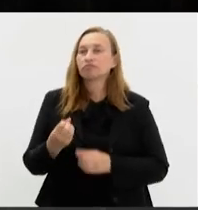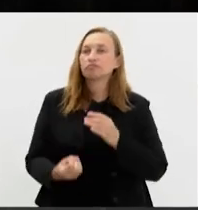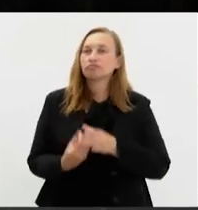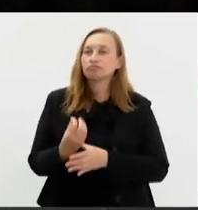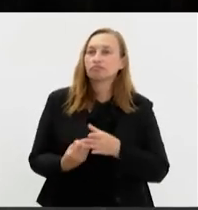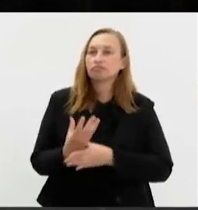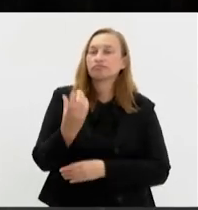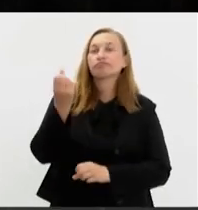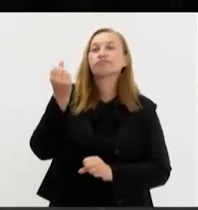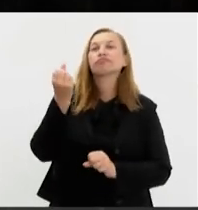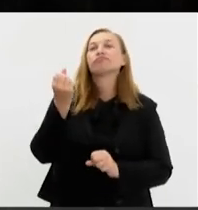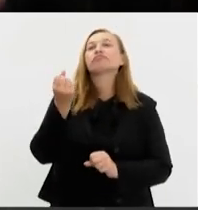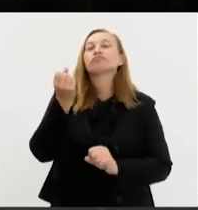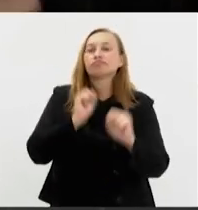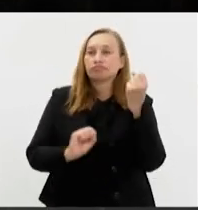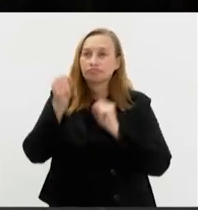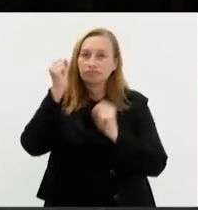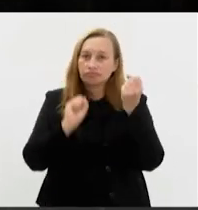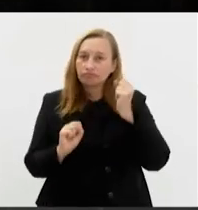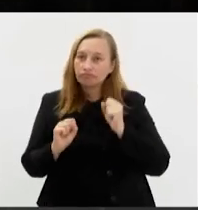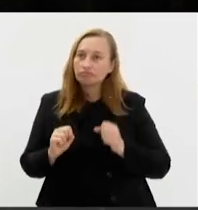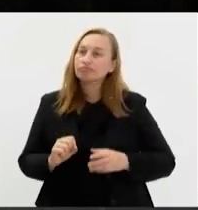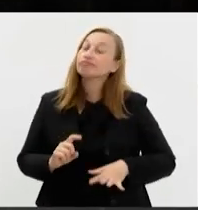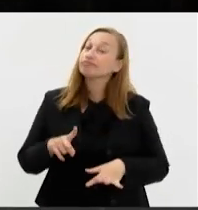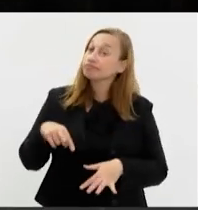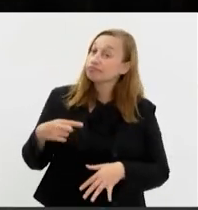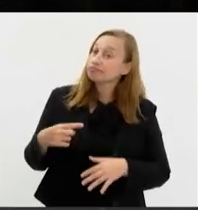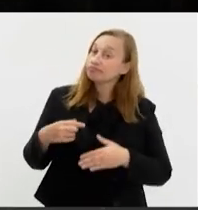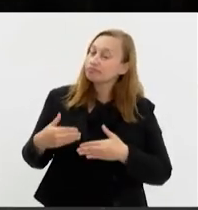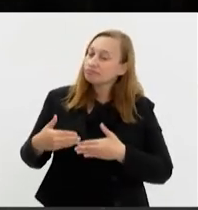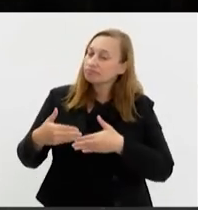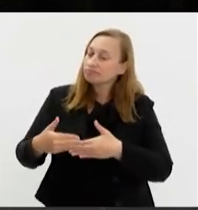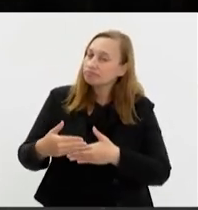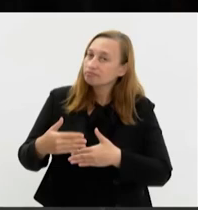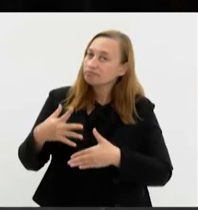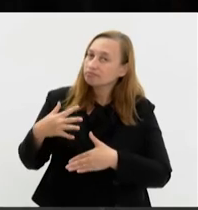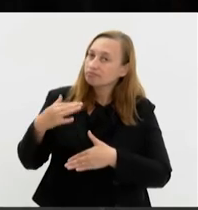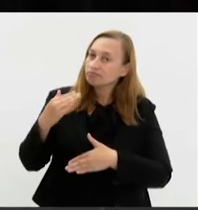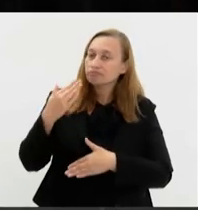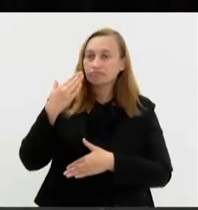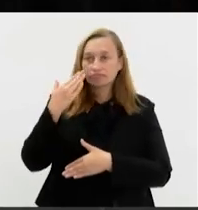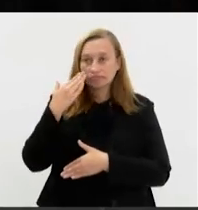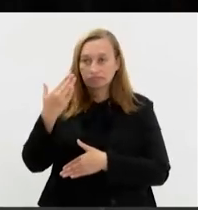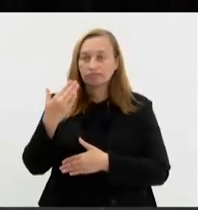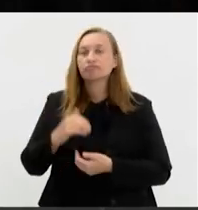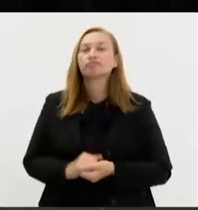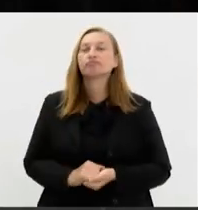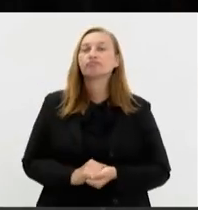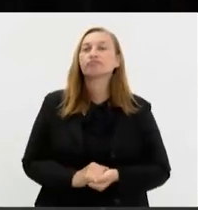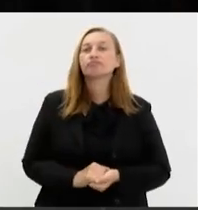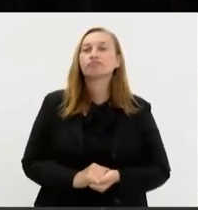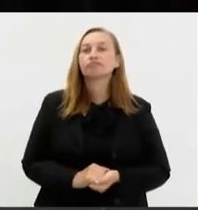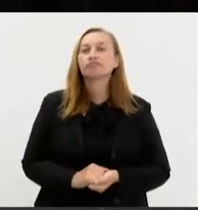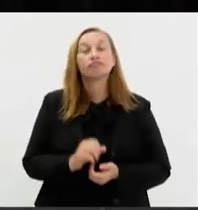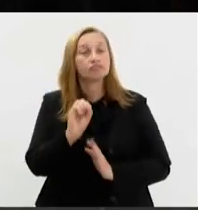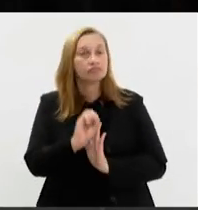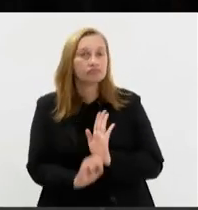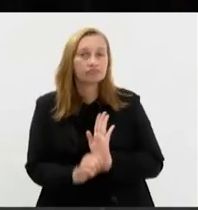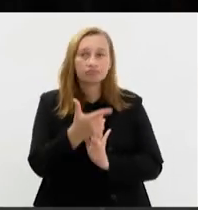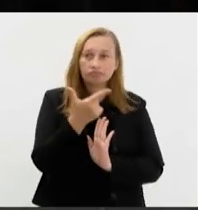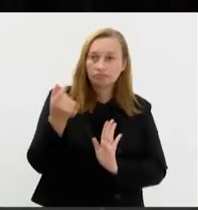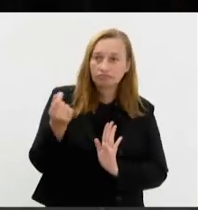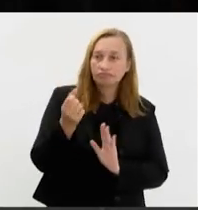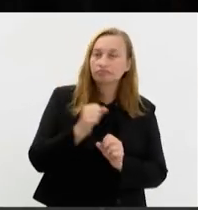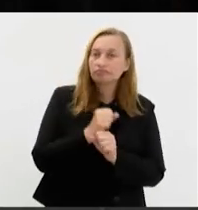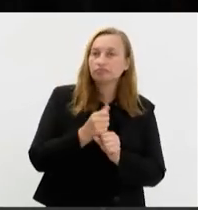industrial e aí ando um pouco de novo pra frente eh no século XX nos dos anos